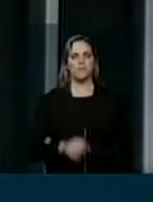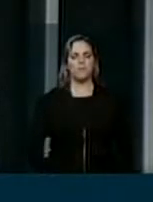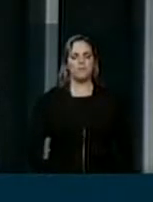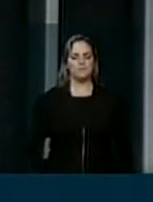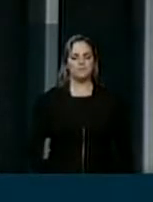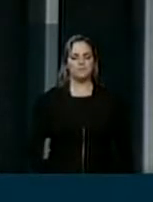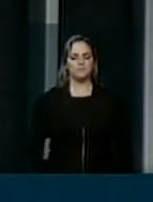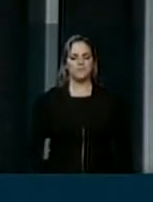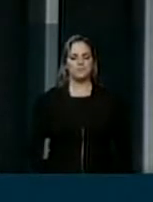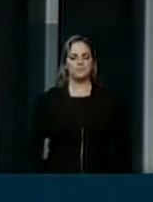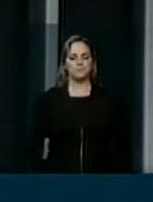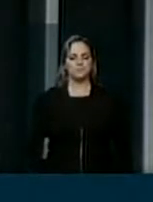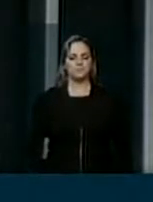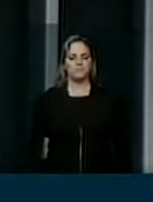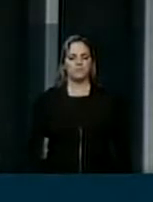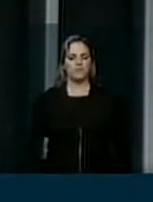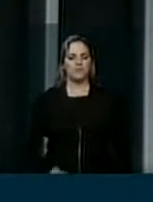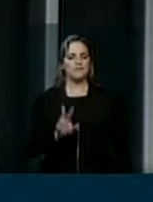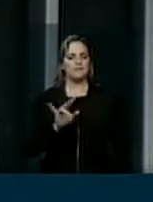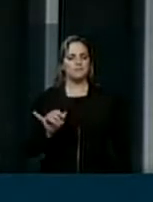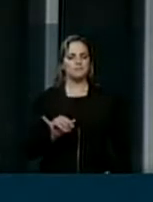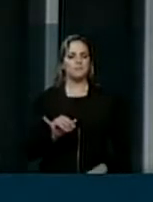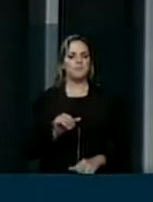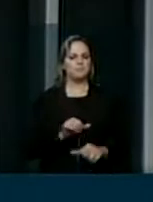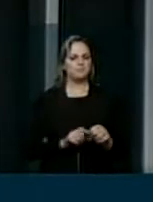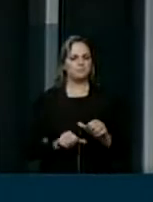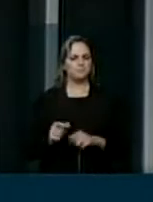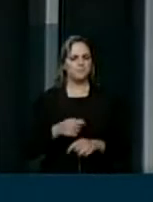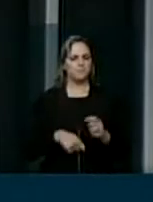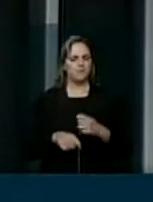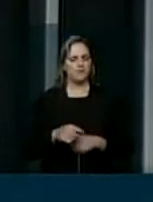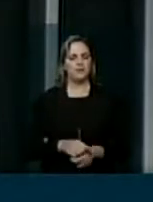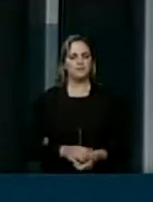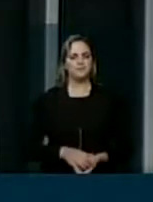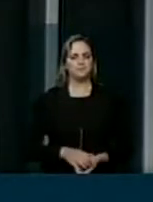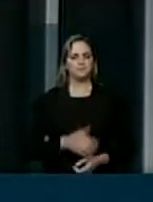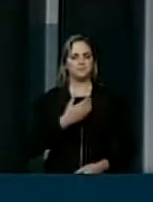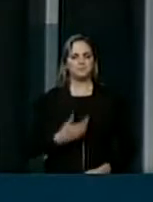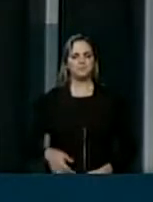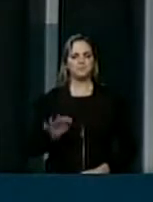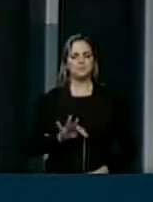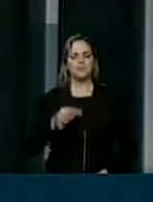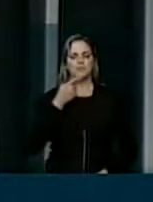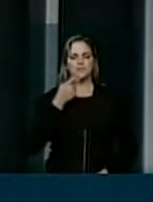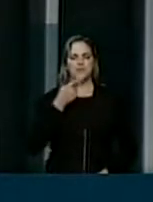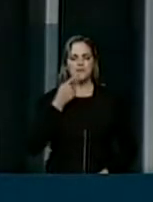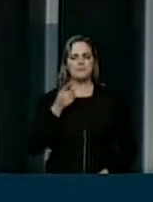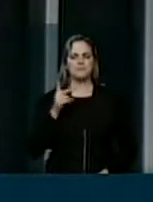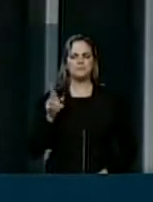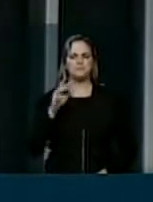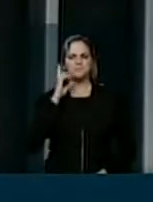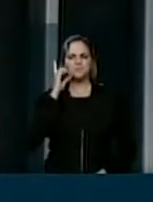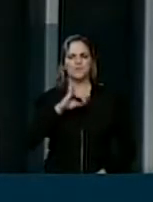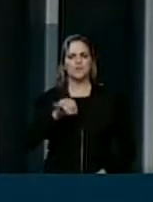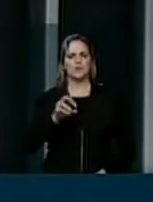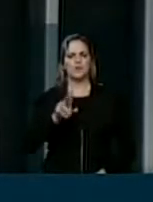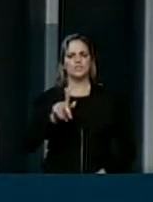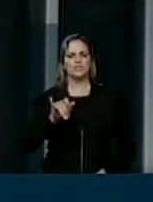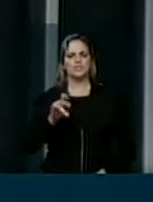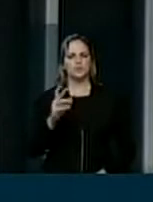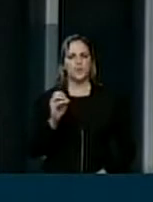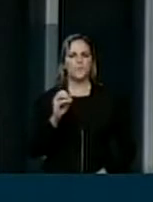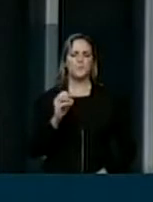fazer esse comentário, em que pese não tem, esse assunto não está afeto à Câmara dos Deputados, mas sim ao Senado,